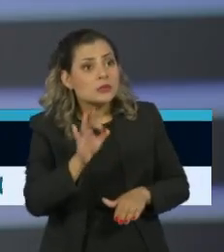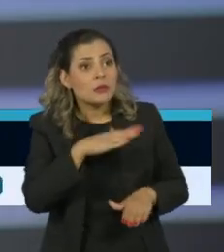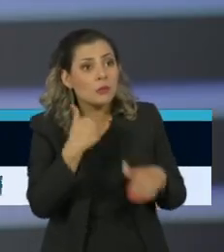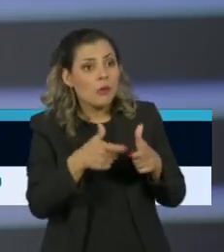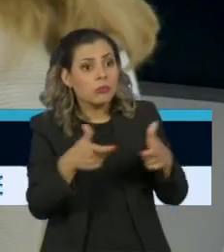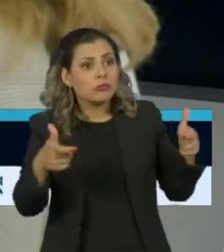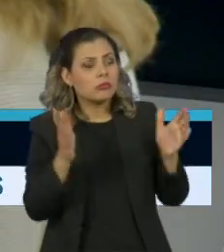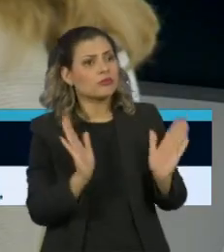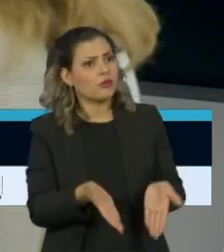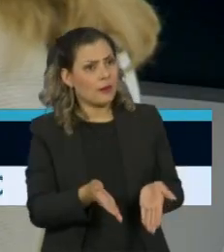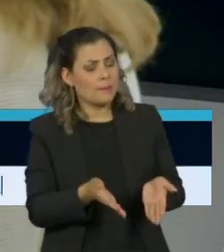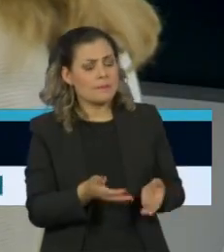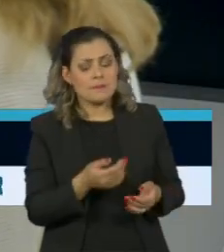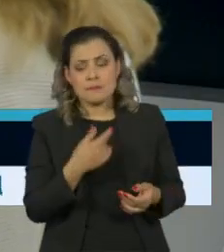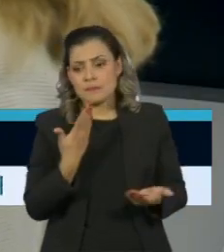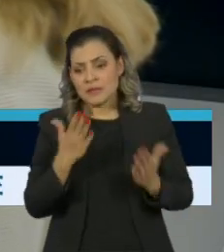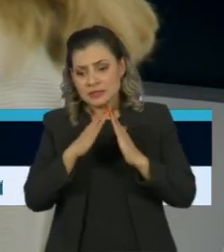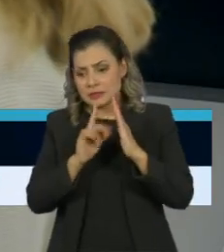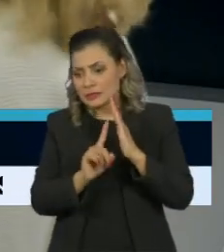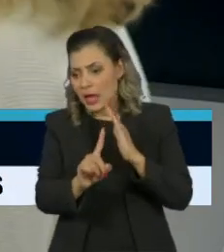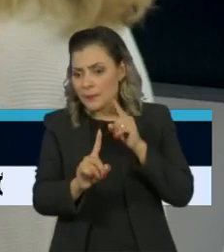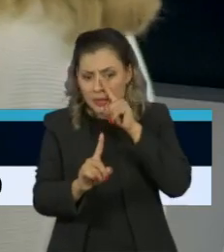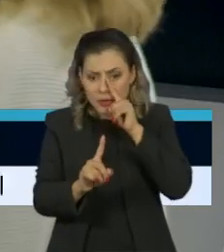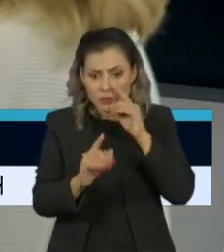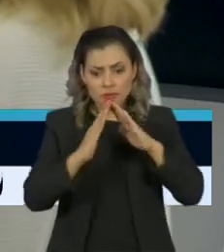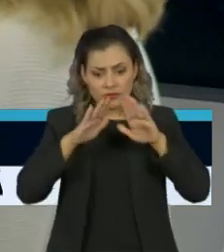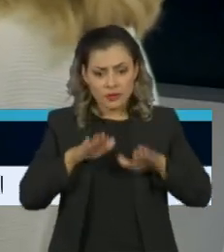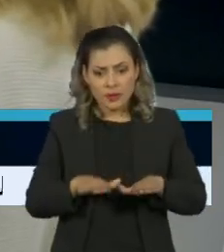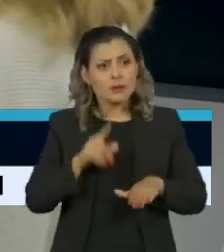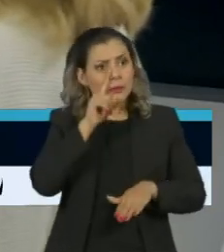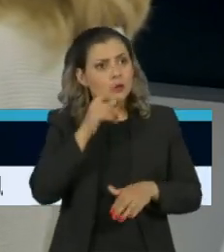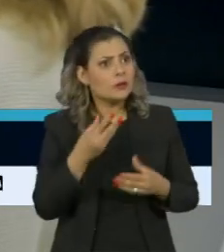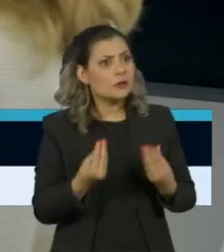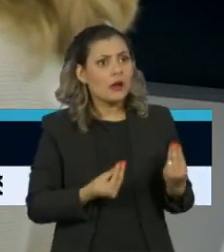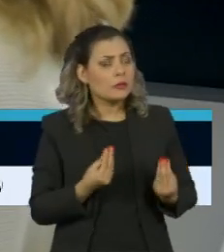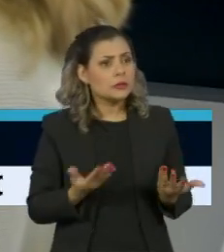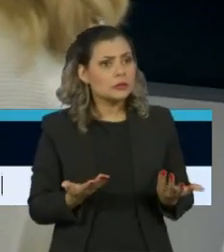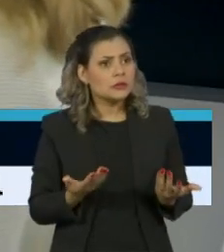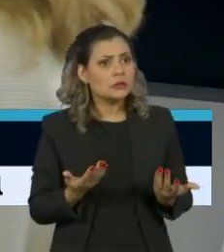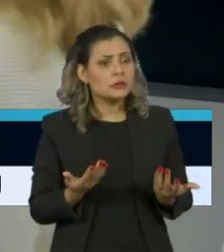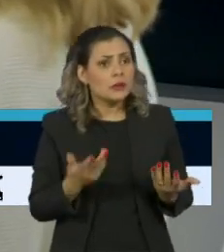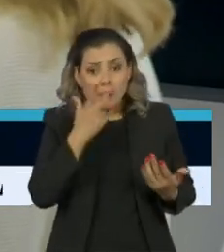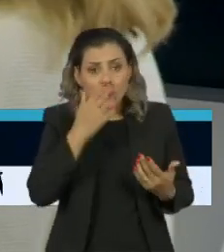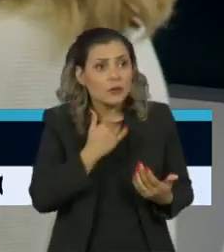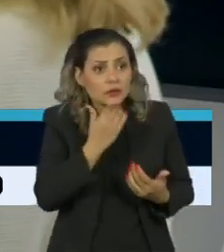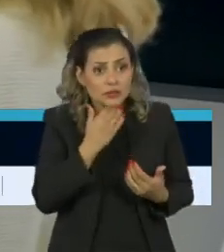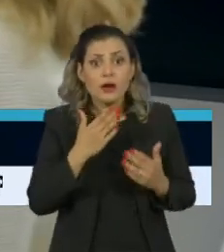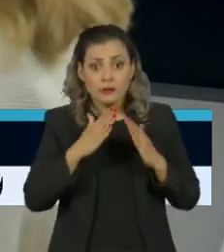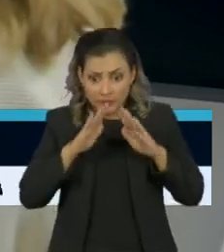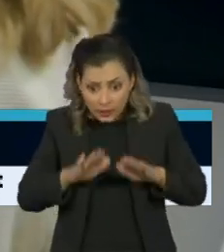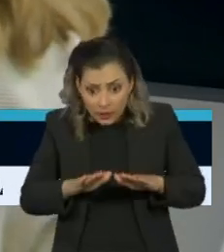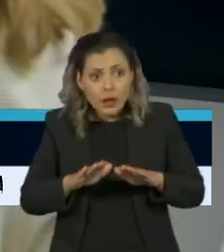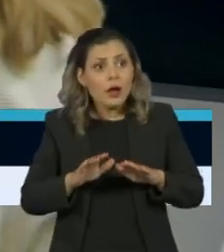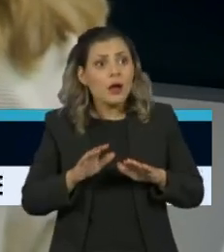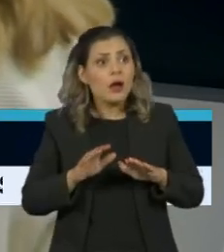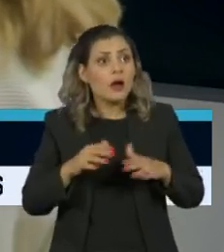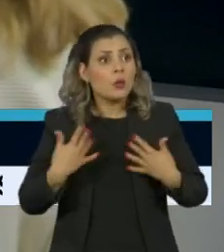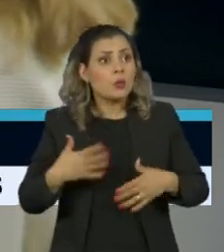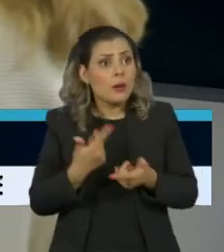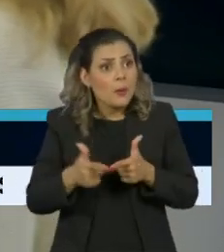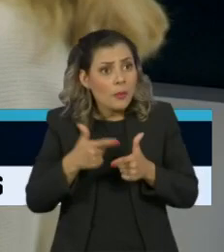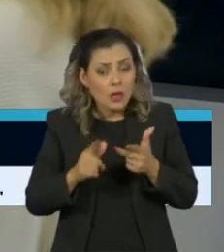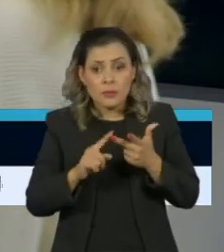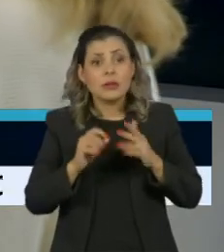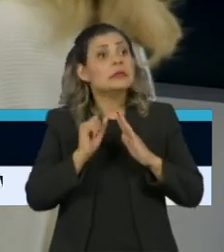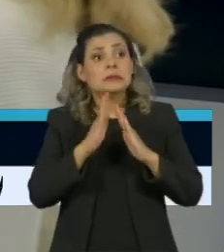então assim se a gente sai perigoso a gente fica perigoso aquele ditado se correr o bicho pega se fugir o